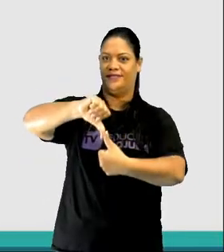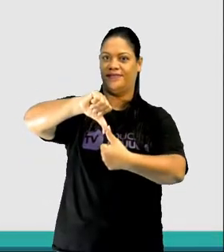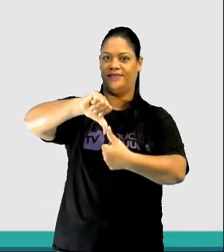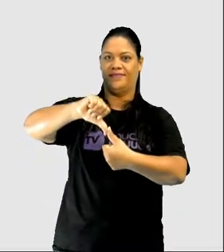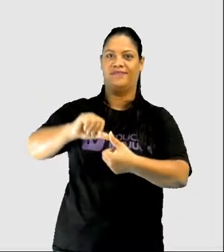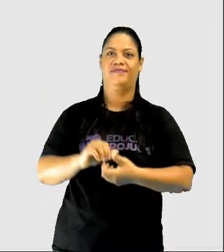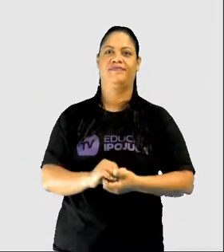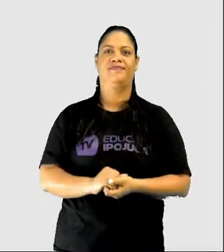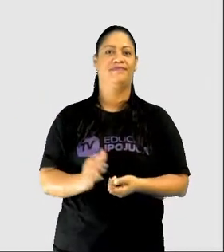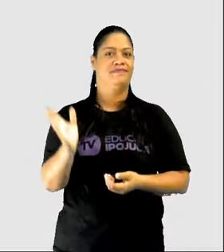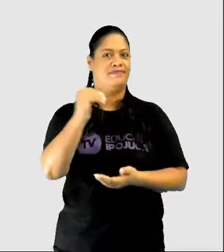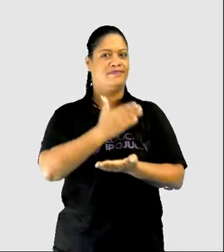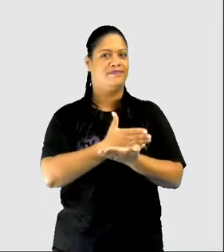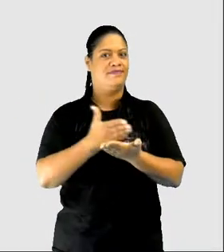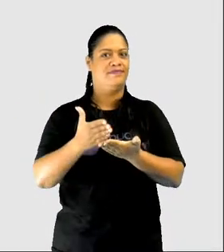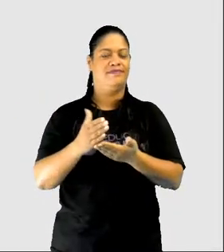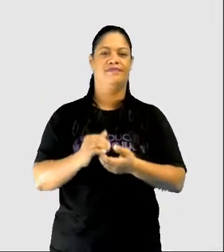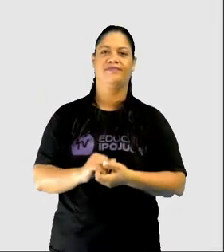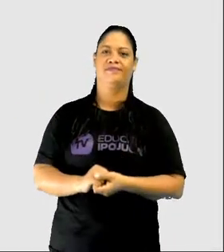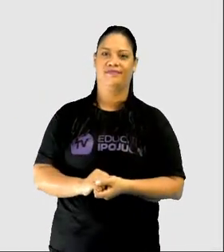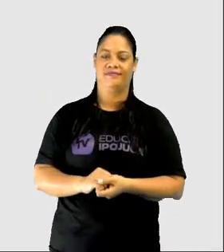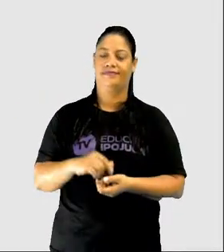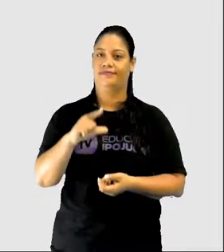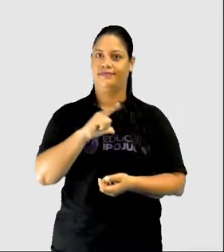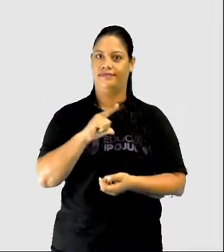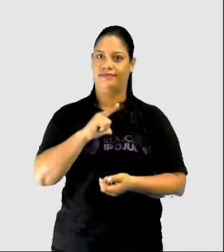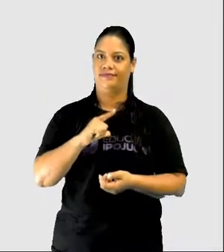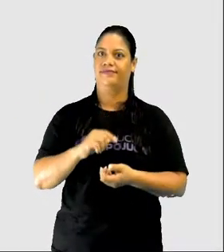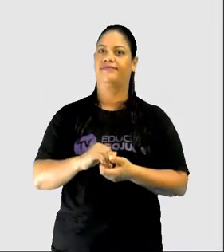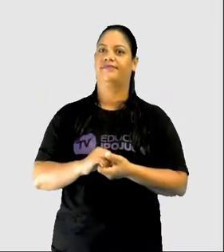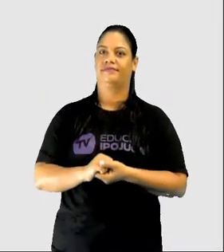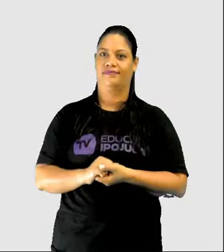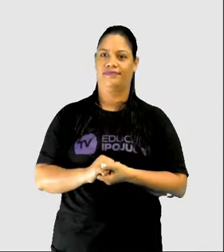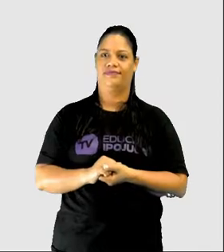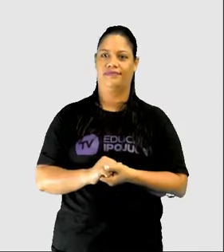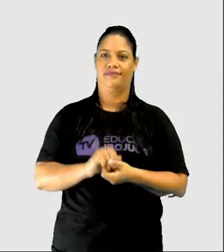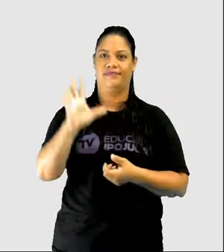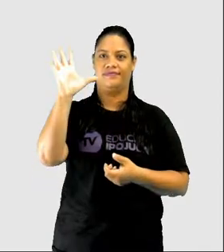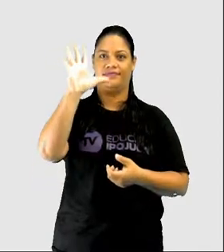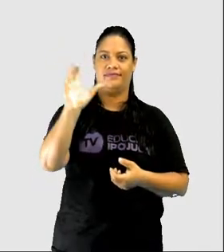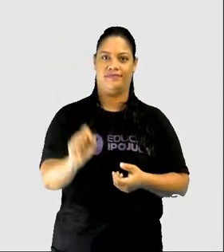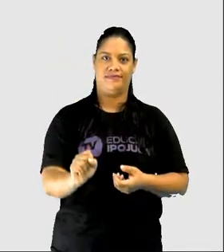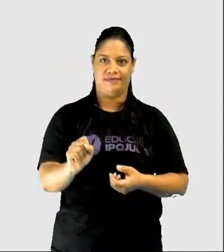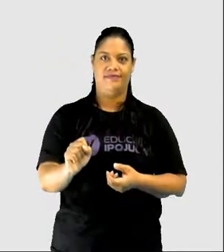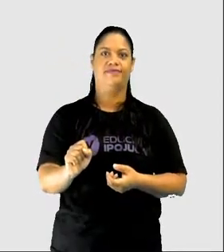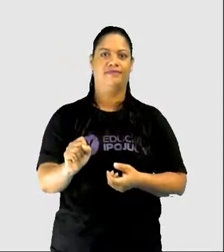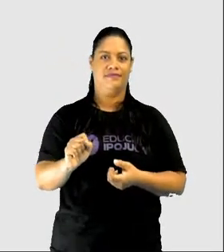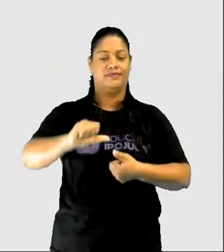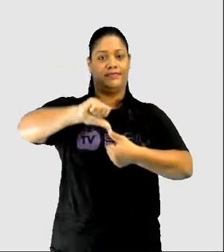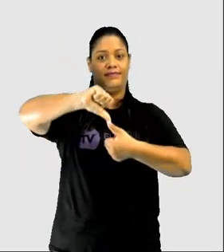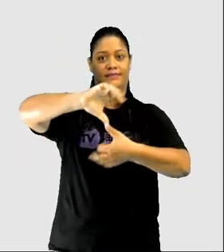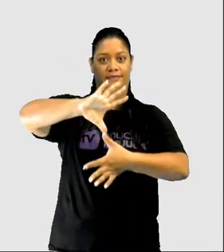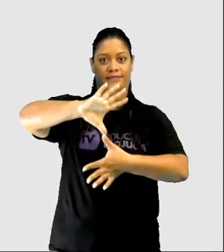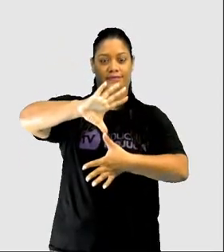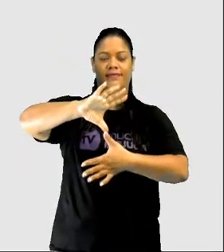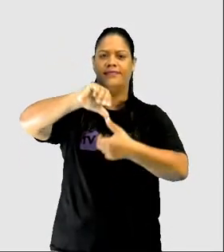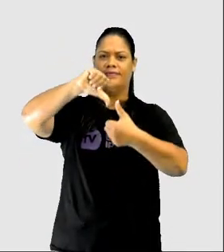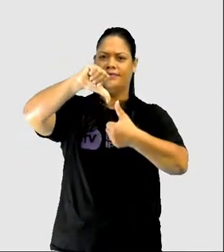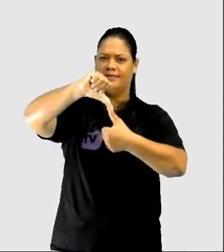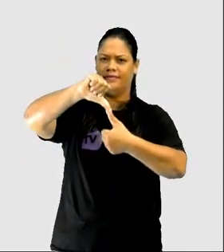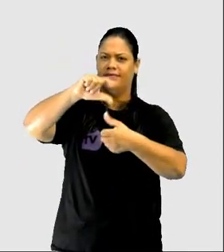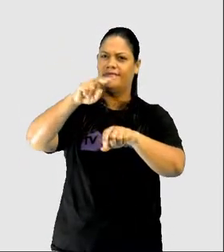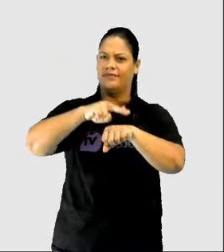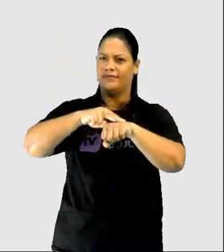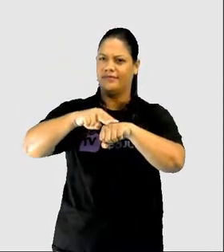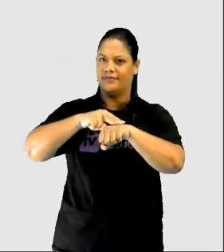Central. Vamos lá? Aqui a gente tem o mapa das Américas, certo? E essa parte verdinha, pequenininha que